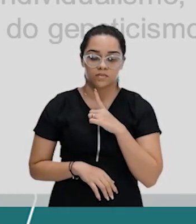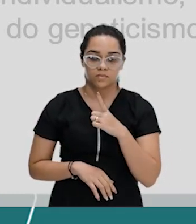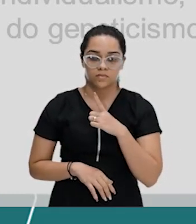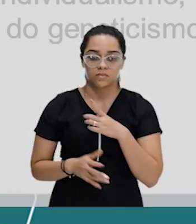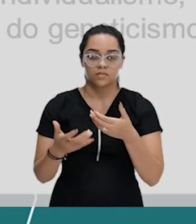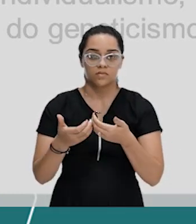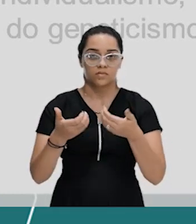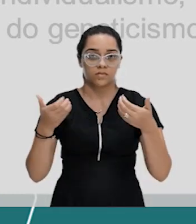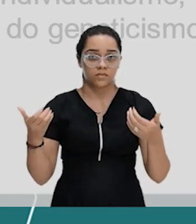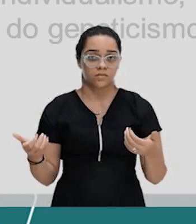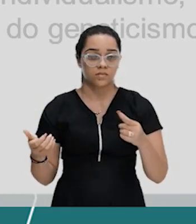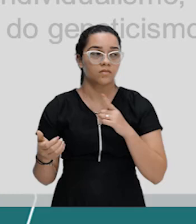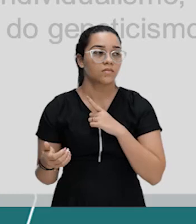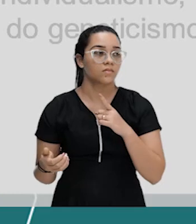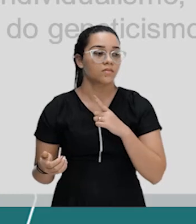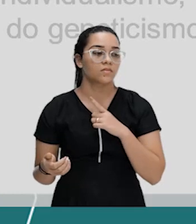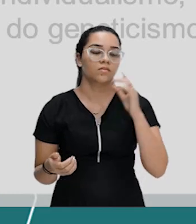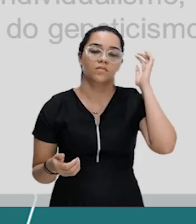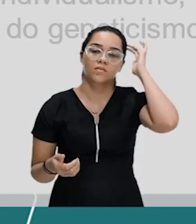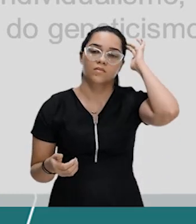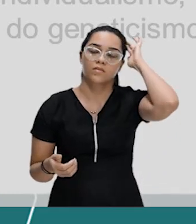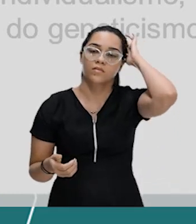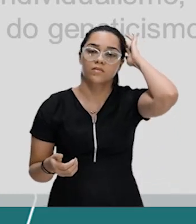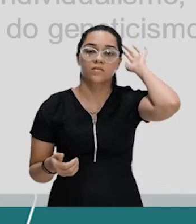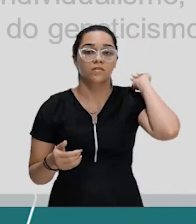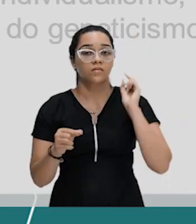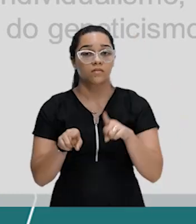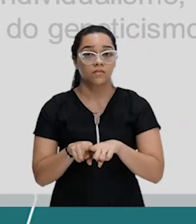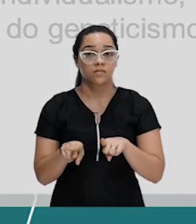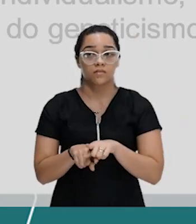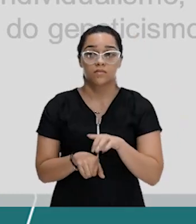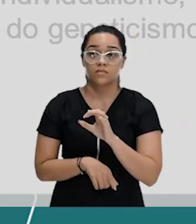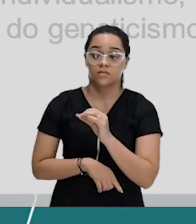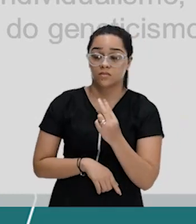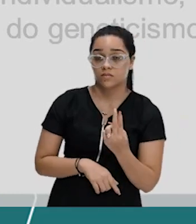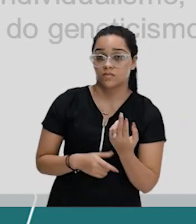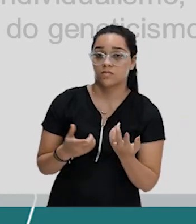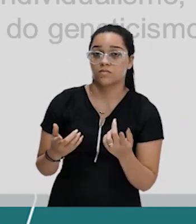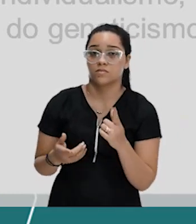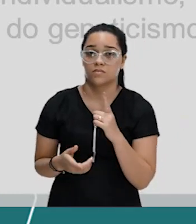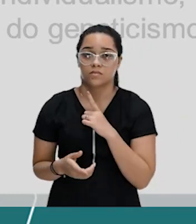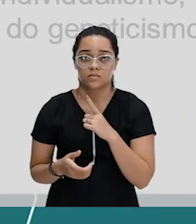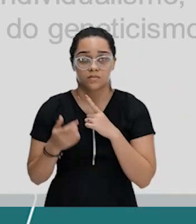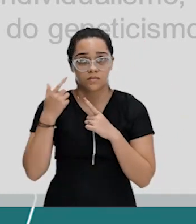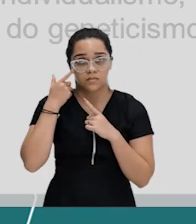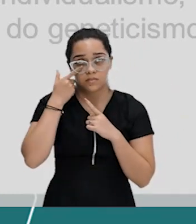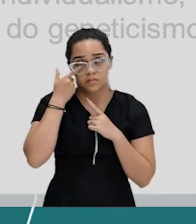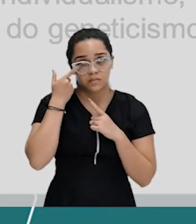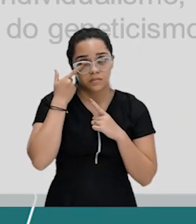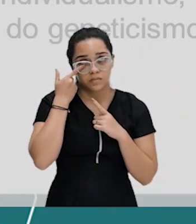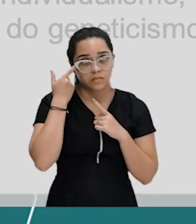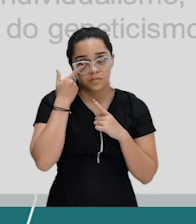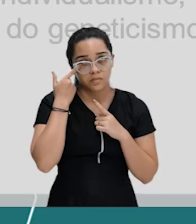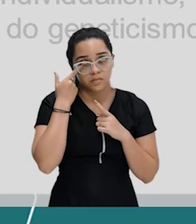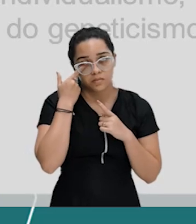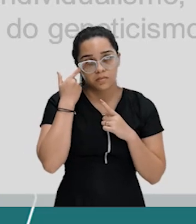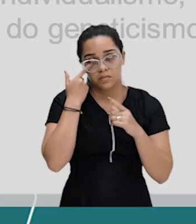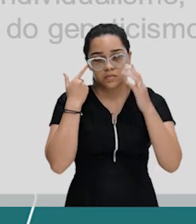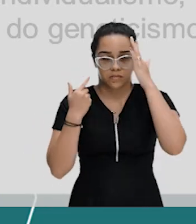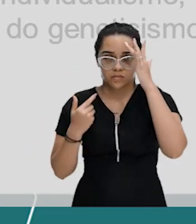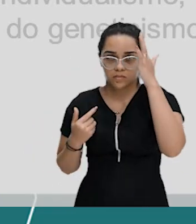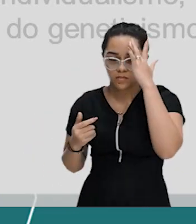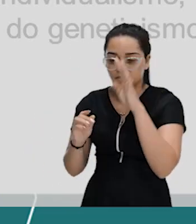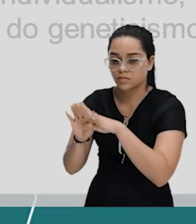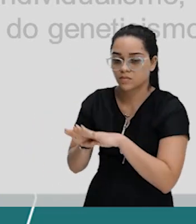partidário de uma equidade, ou até mesmo de uma forma, eu diria, bem utópica, de uma